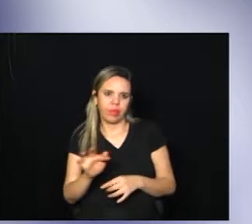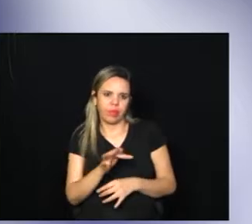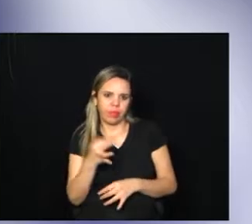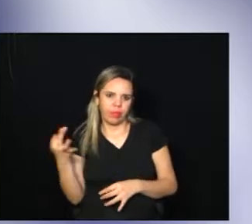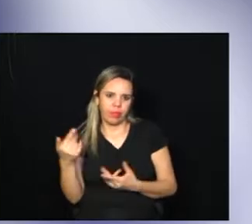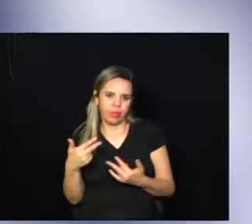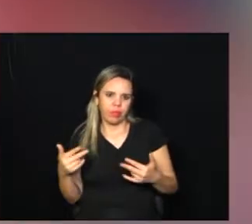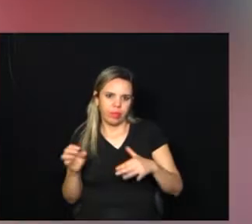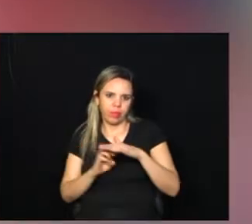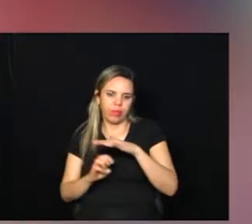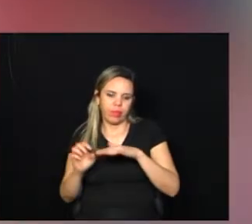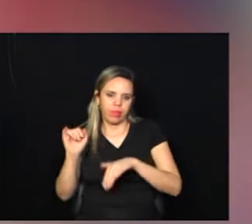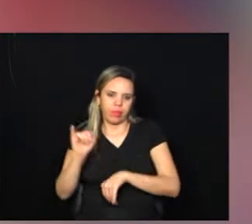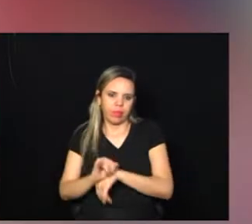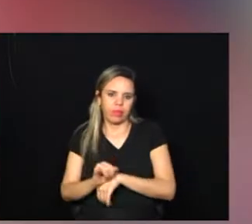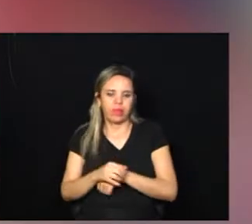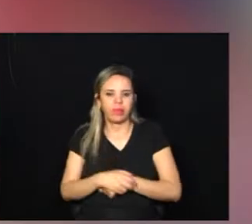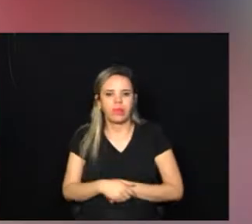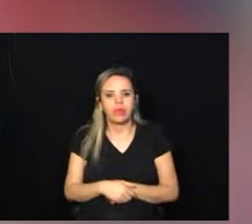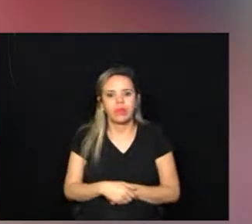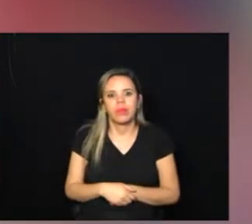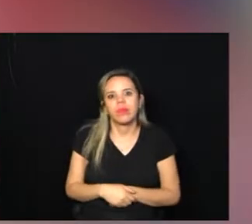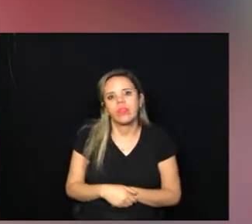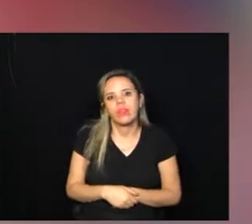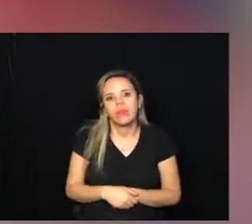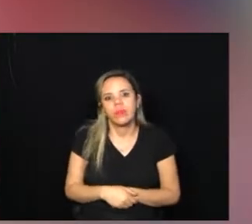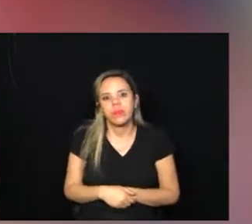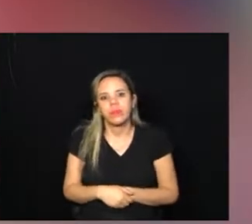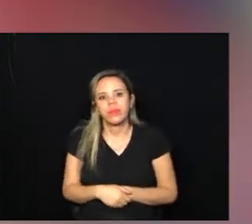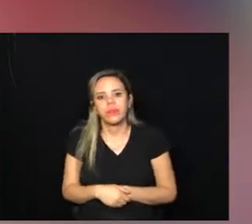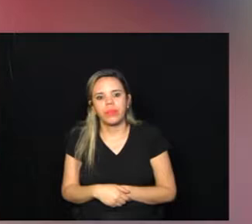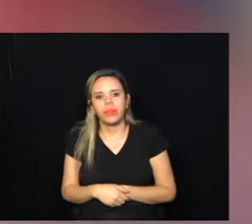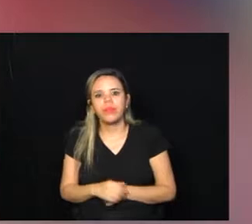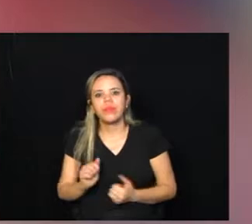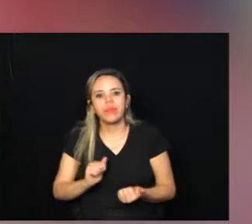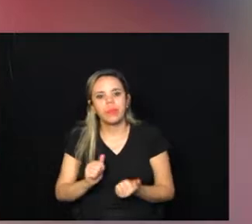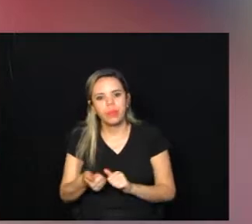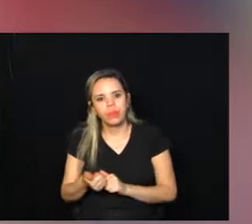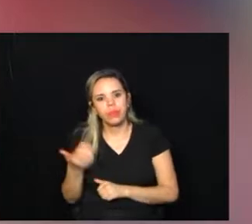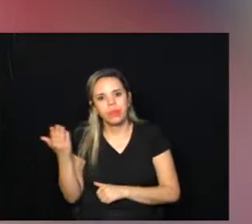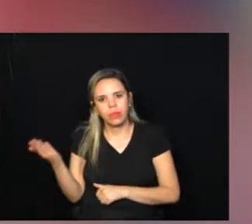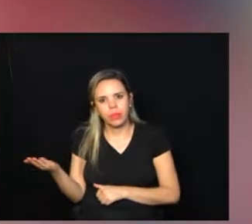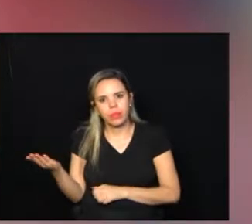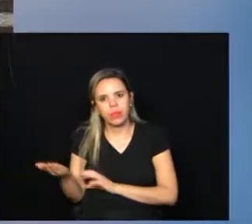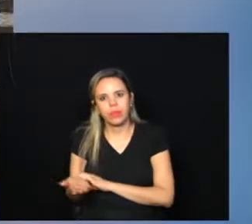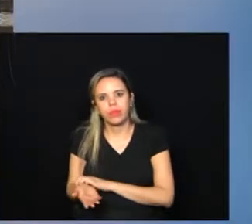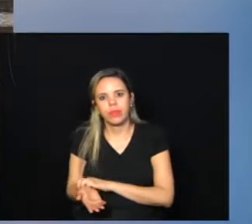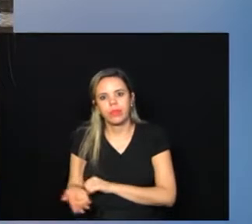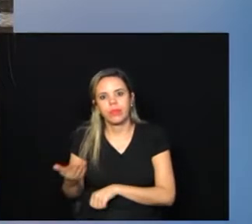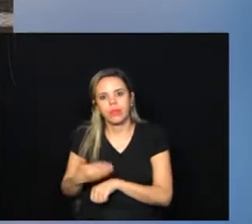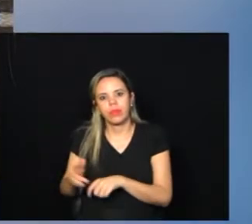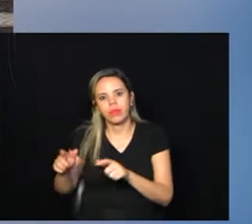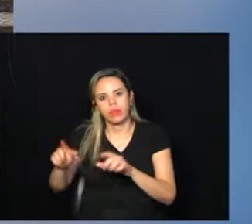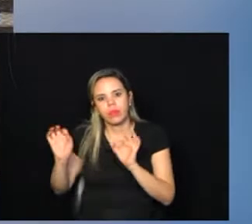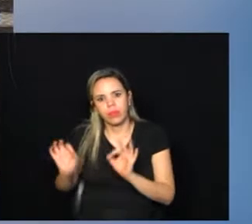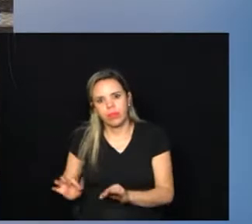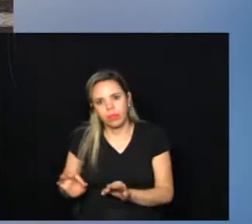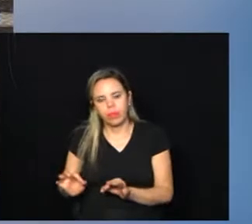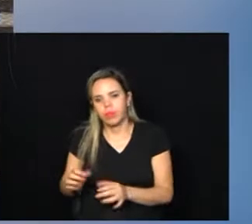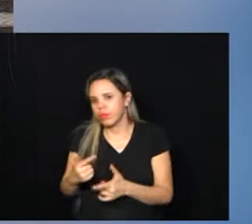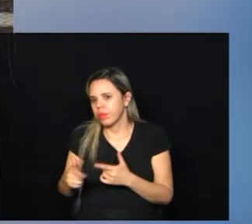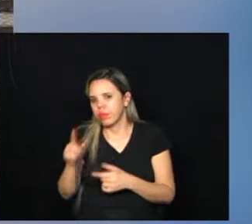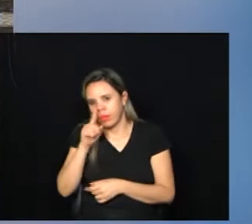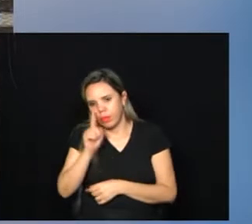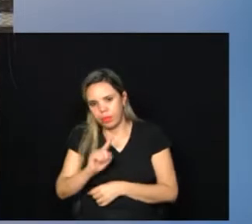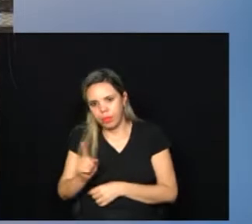por várias multinacionais. Então, é um esporte que é assim, se você praticar no local certo, não vai ter